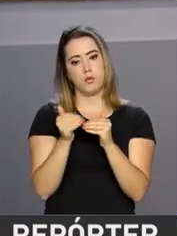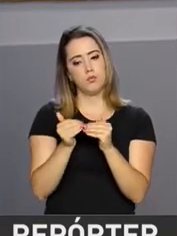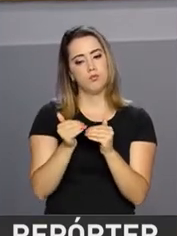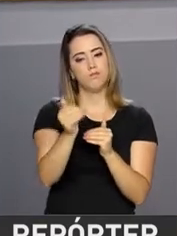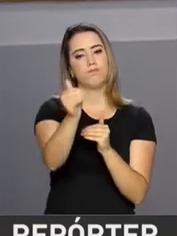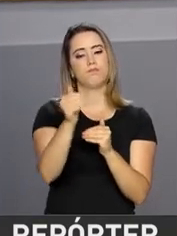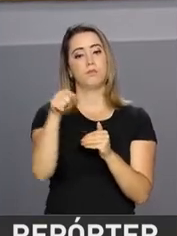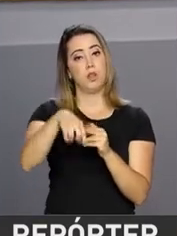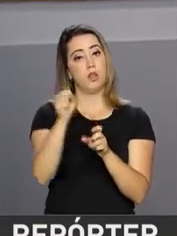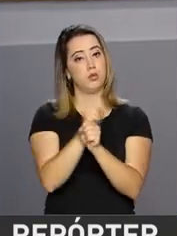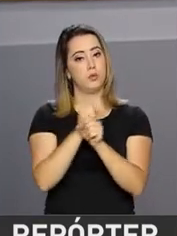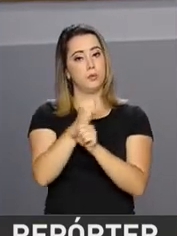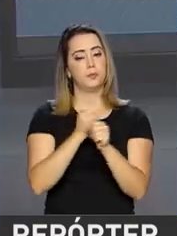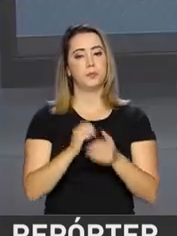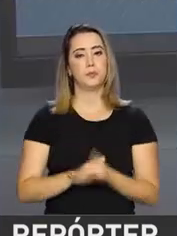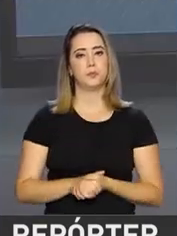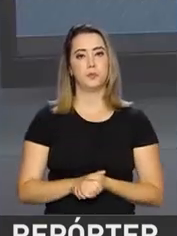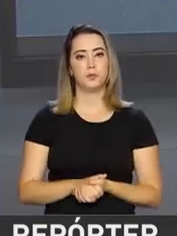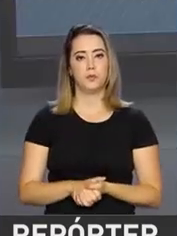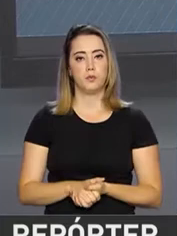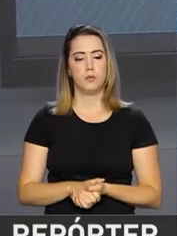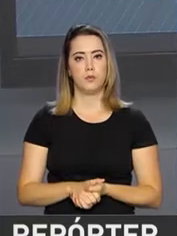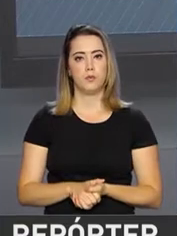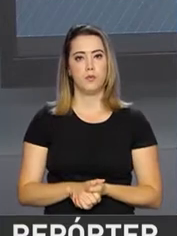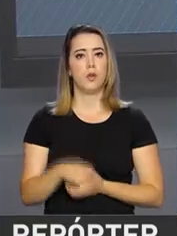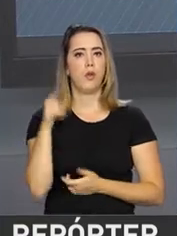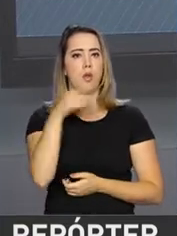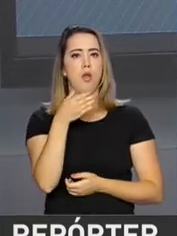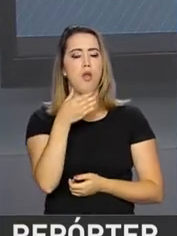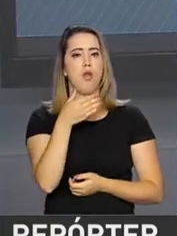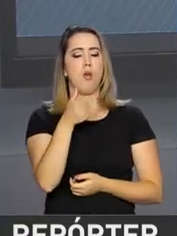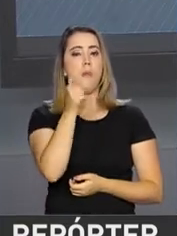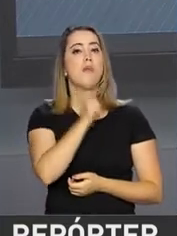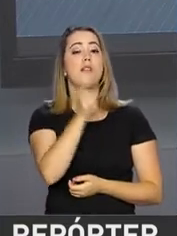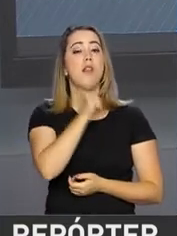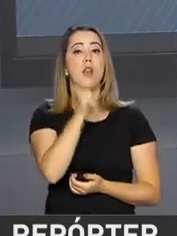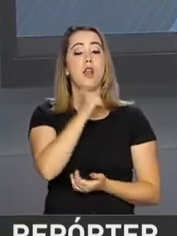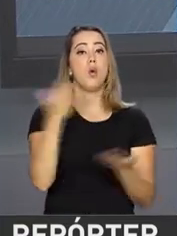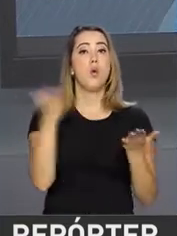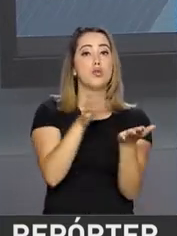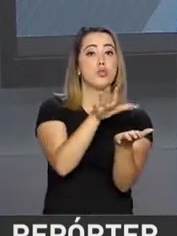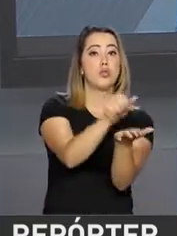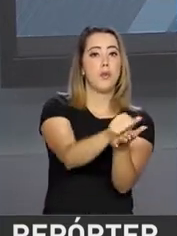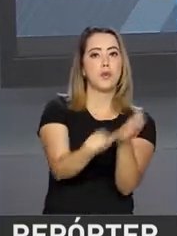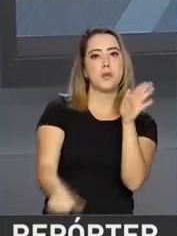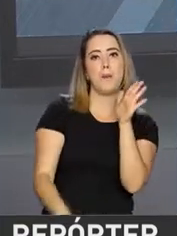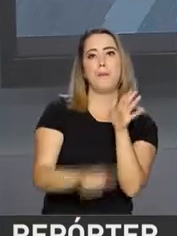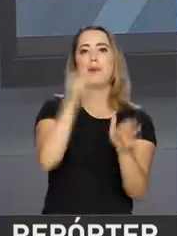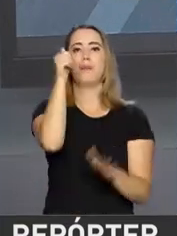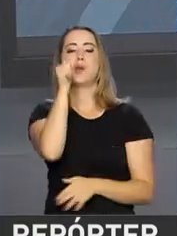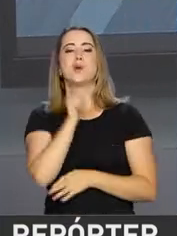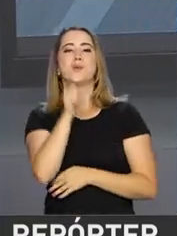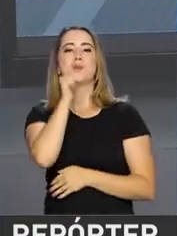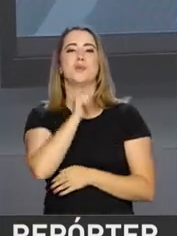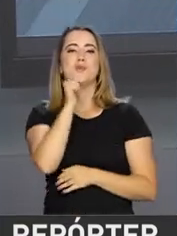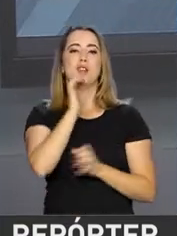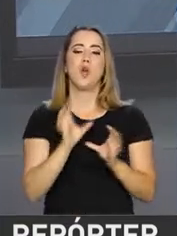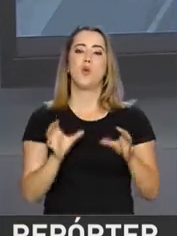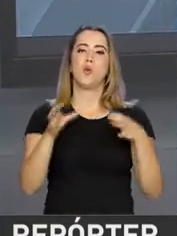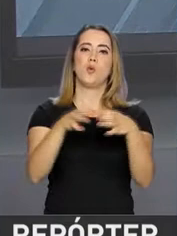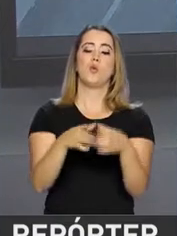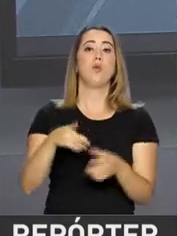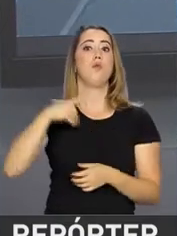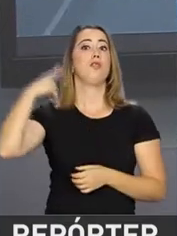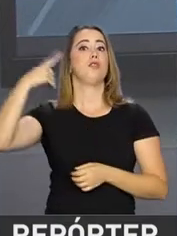por cento neste ano raquel dodge e tomou posse hoje pela manhã como a primeira mulher a ocupar o cargo da